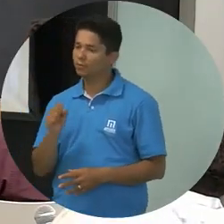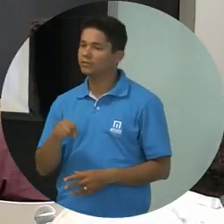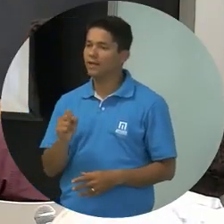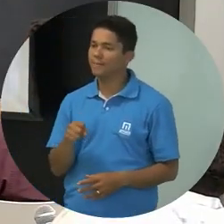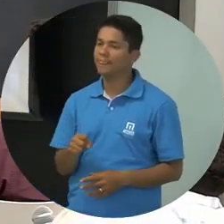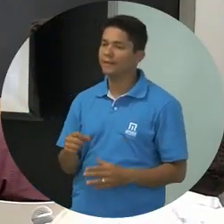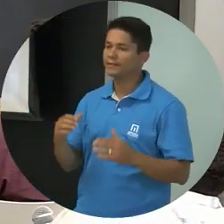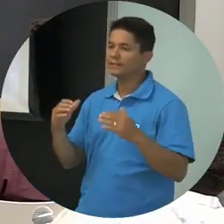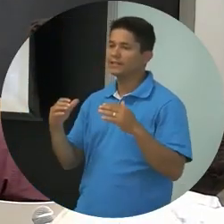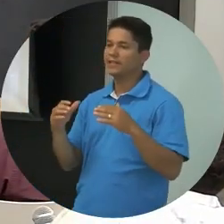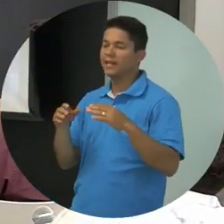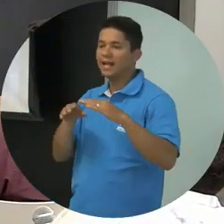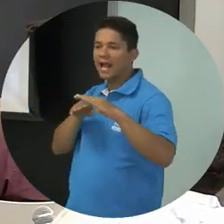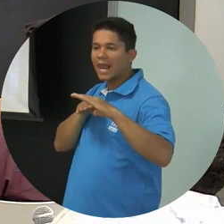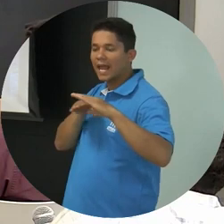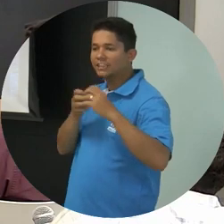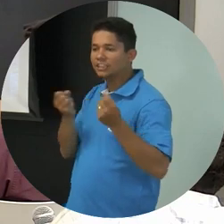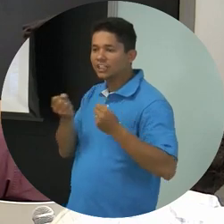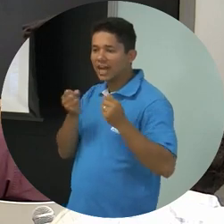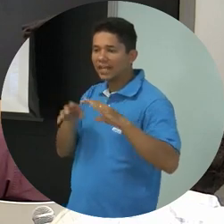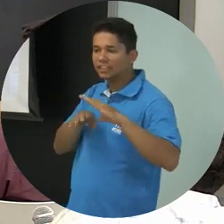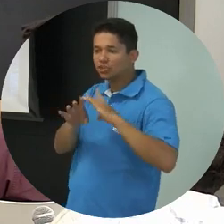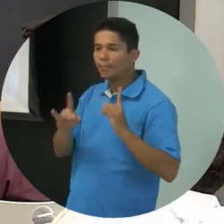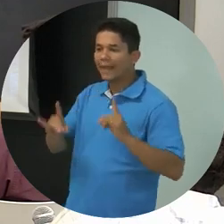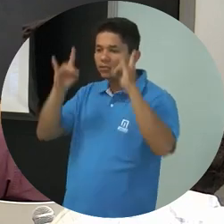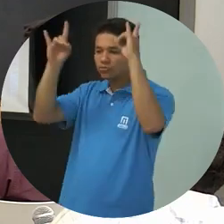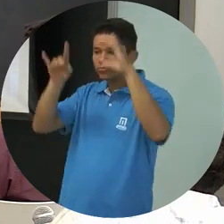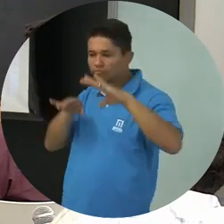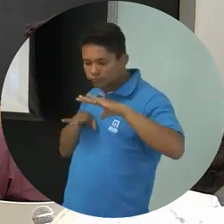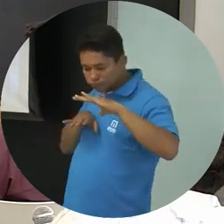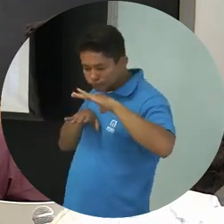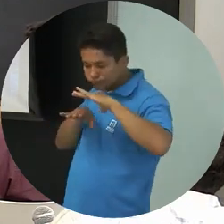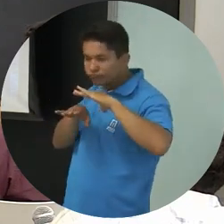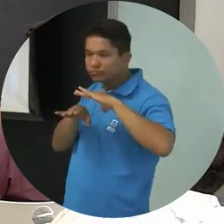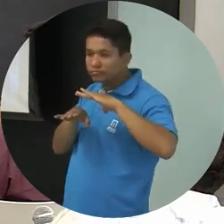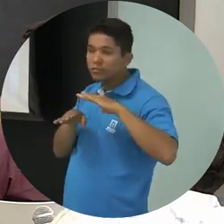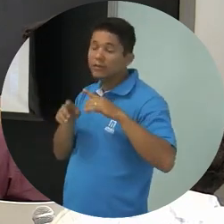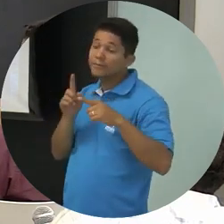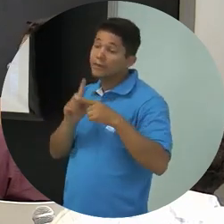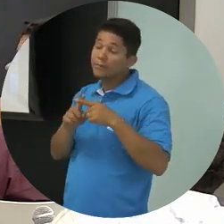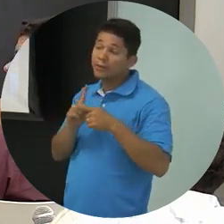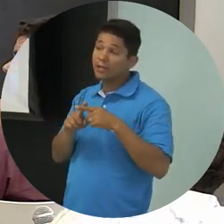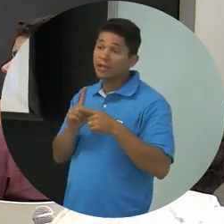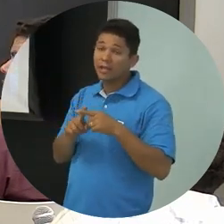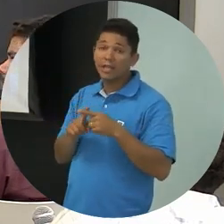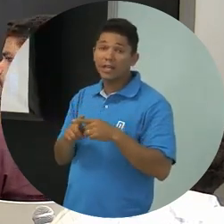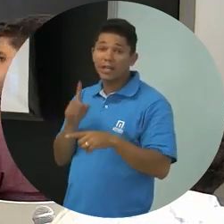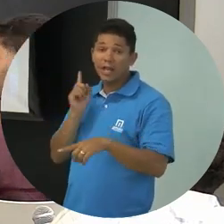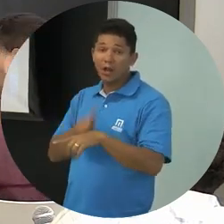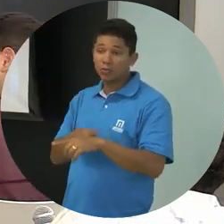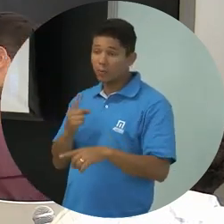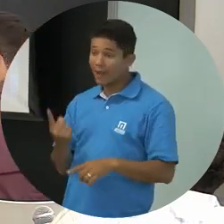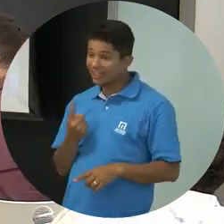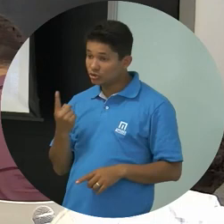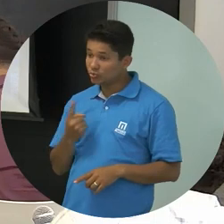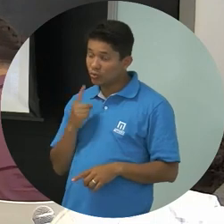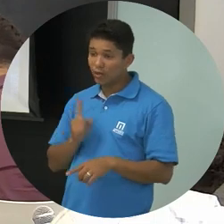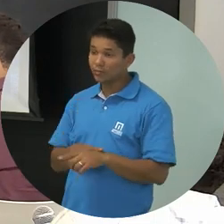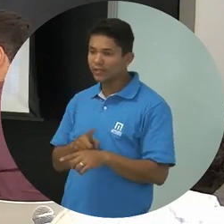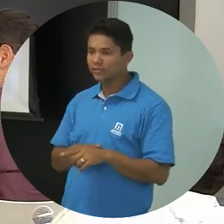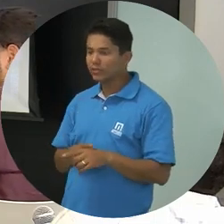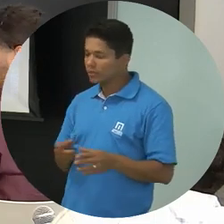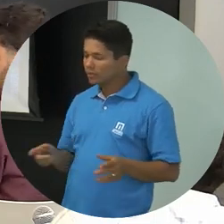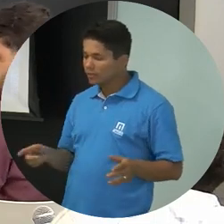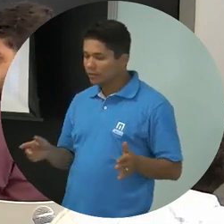o semi-automatizado como o automatizado, tá? Ele tem, se eu não estiver enganado, ele tem